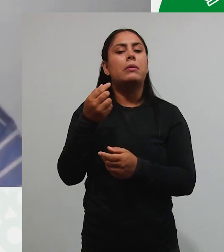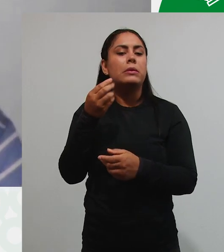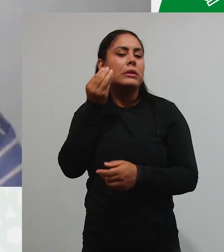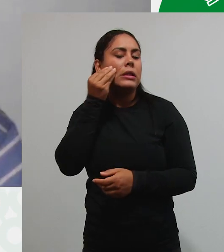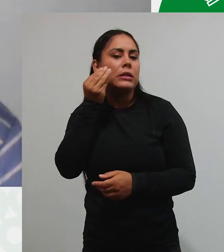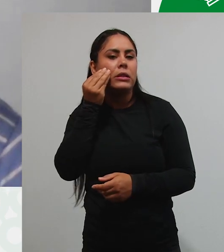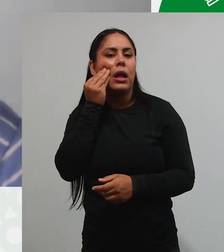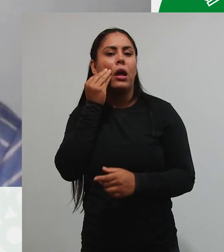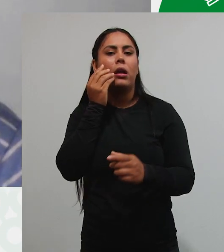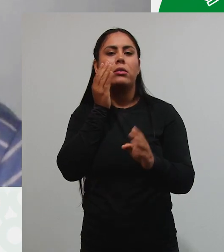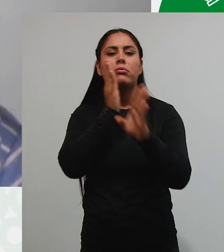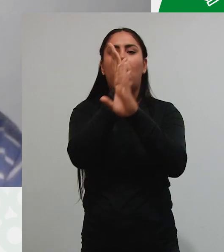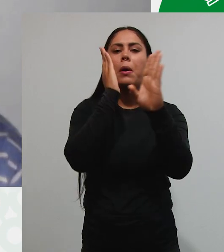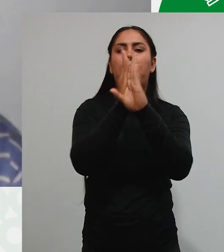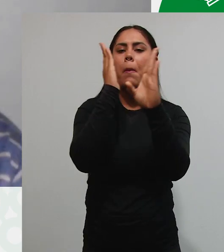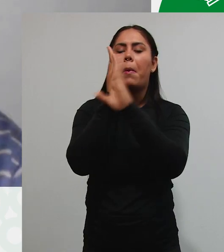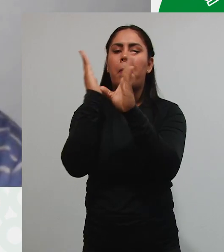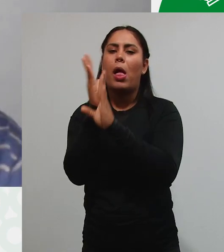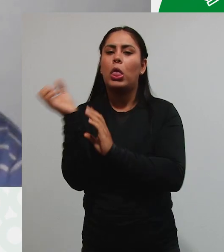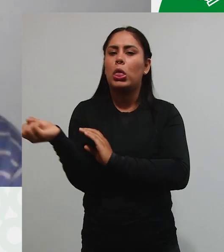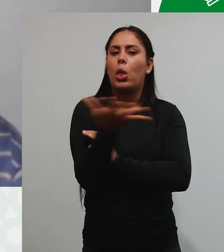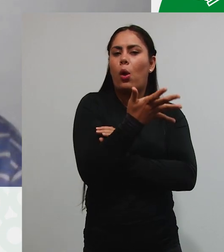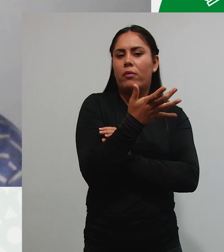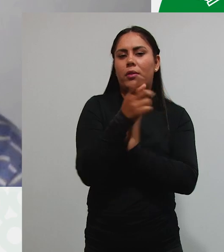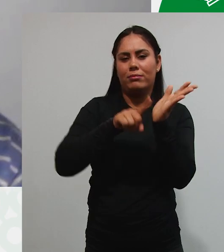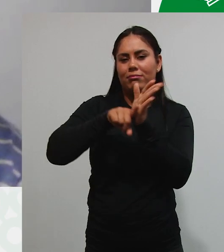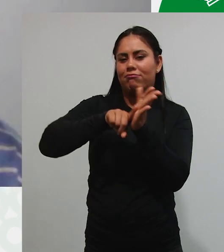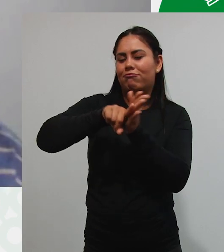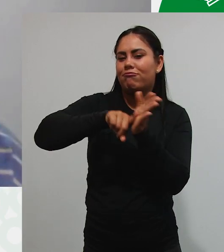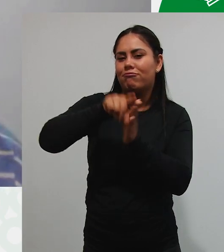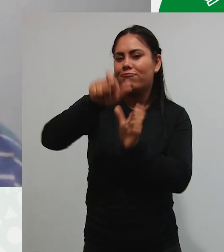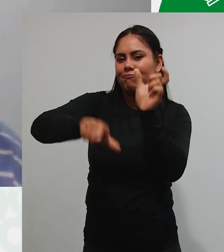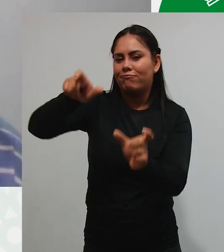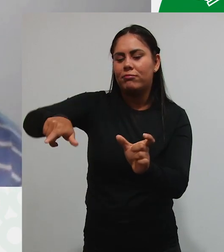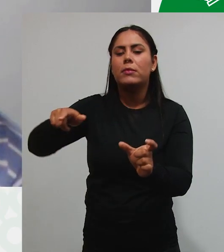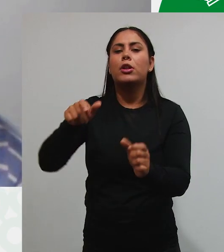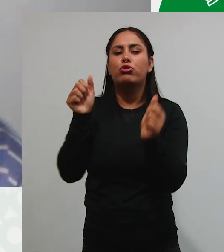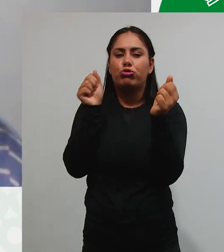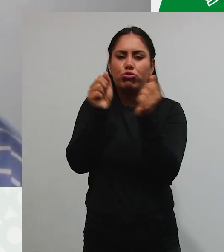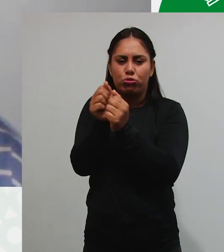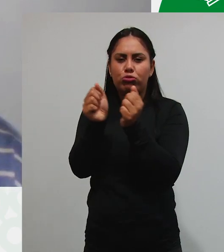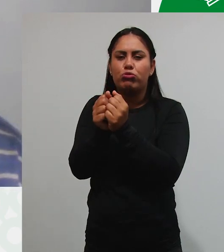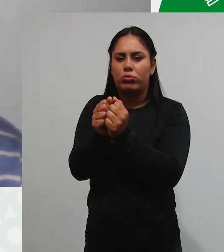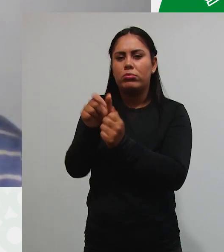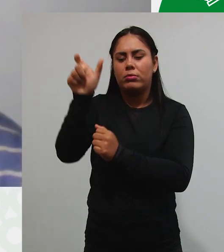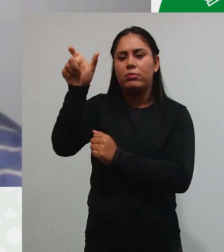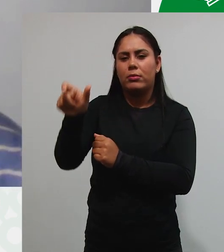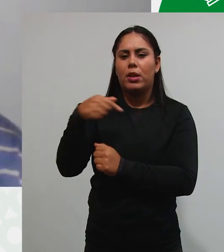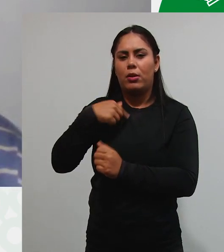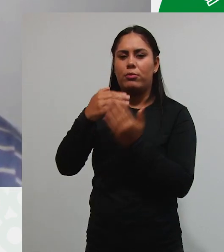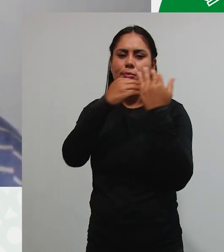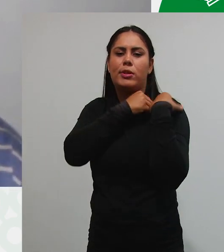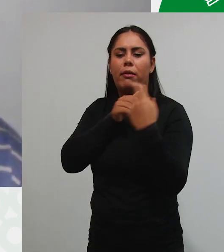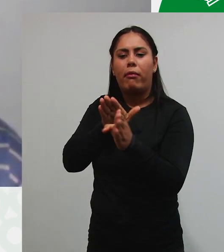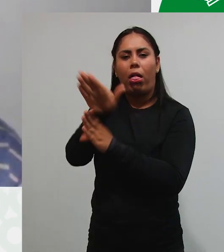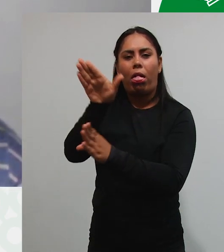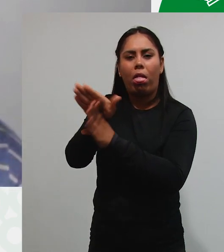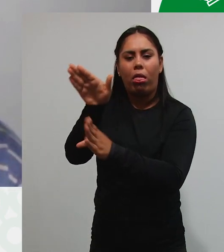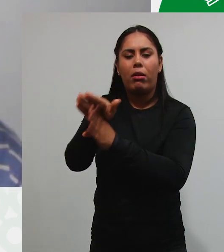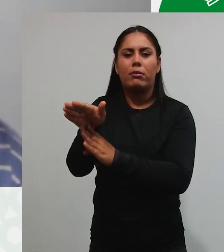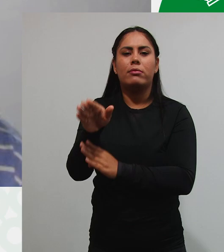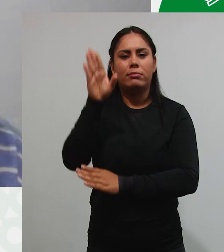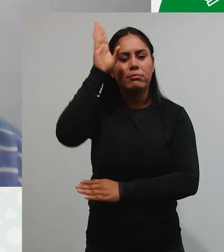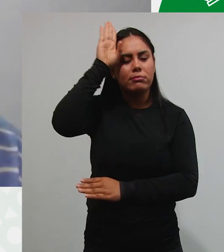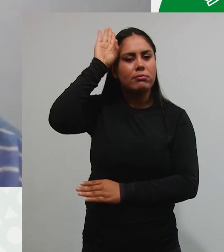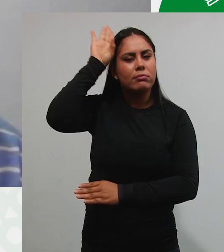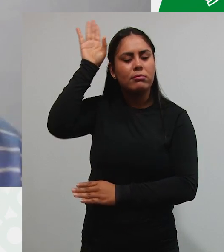localizar novos pesquisadores. E aí, em 2022, junto com minhas orientandas de doutorado e mestrado,